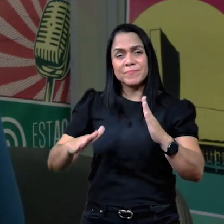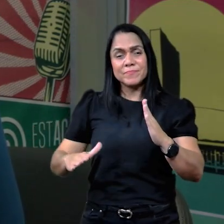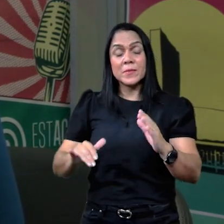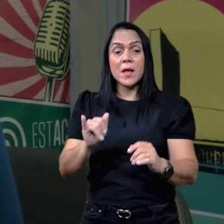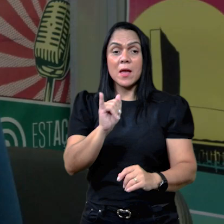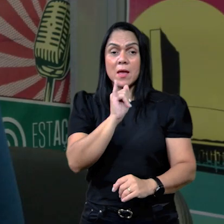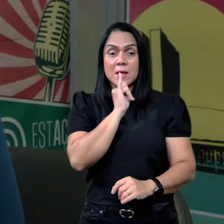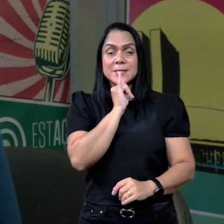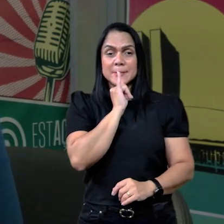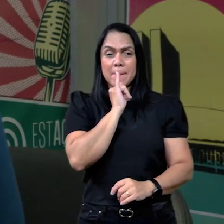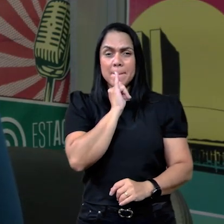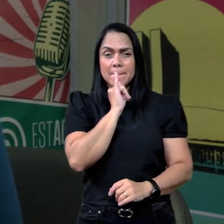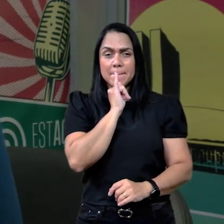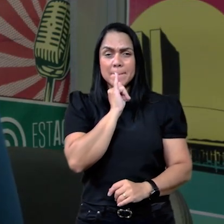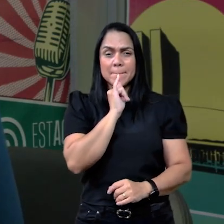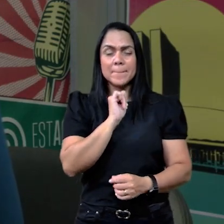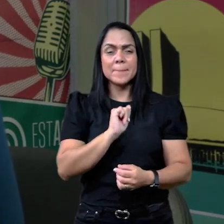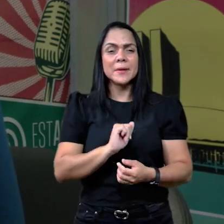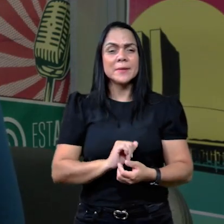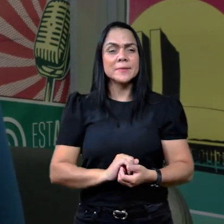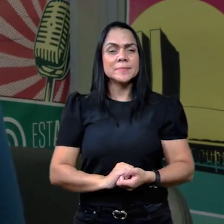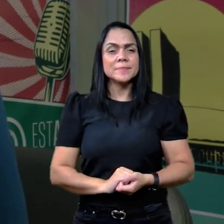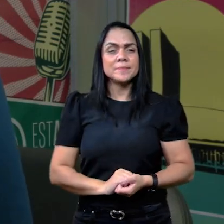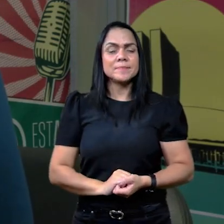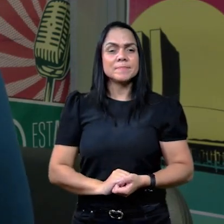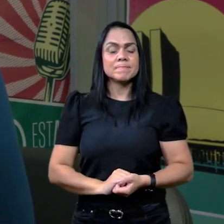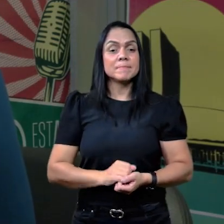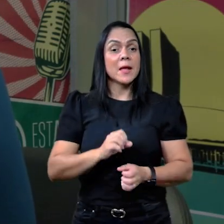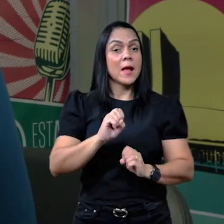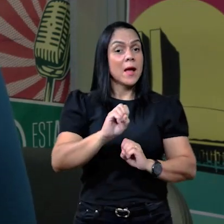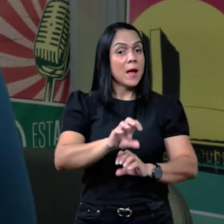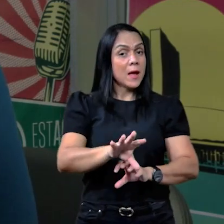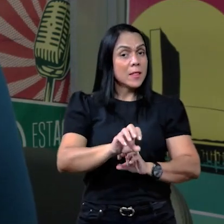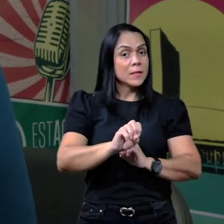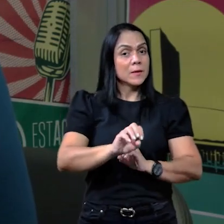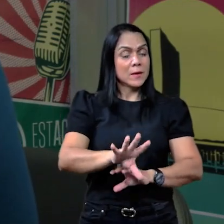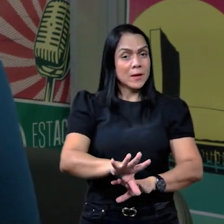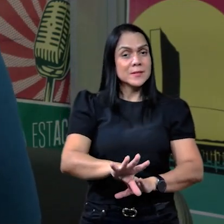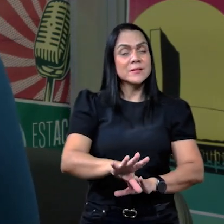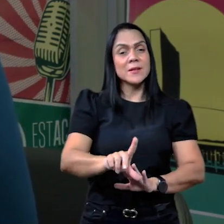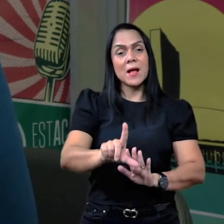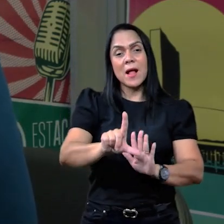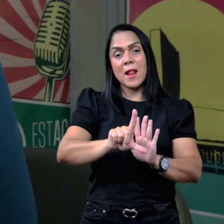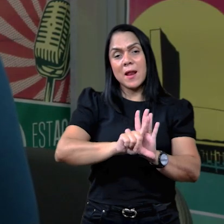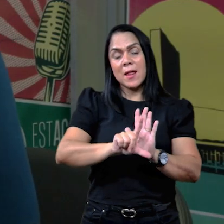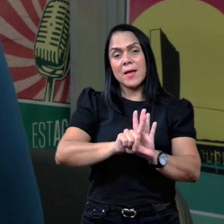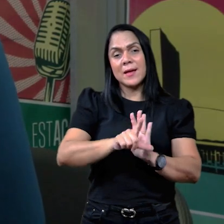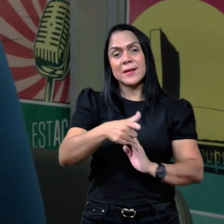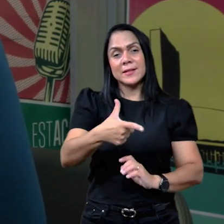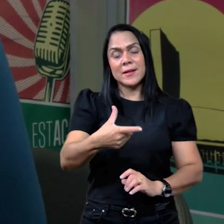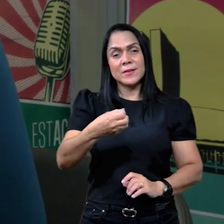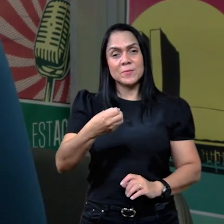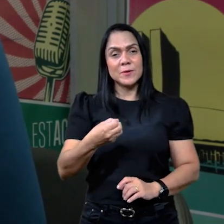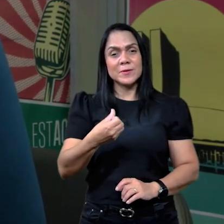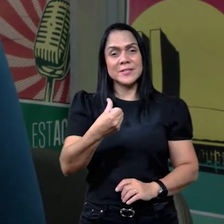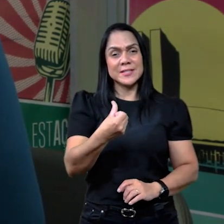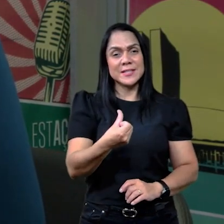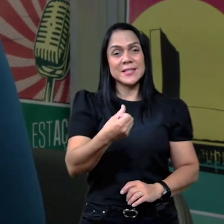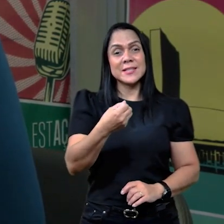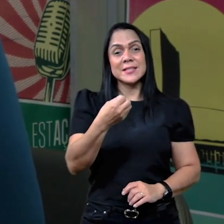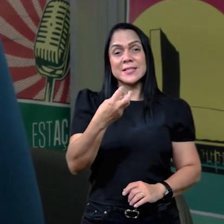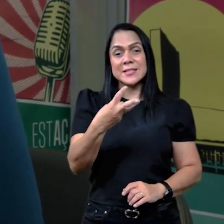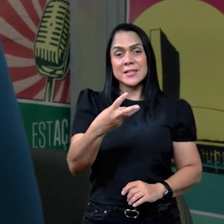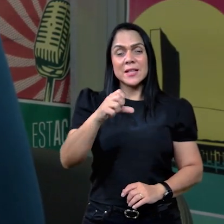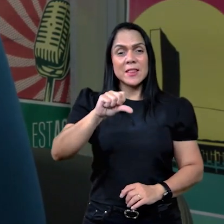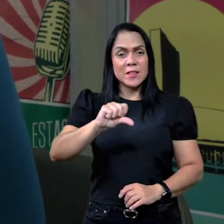E aí eu vou dar só um exemplo, né? A Priscila trouxe a questão da educação. A Lei 10.639, ela tem assim,